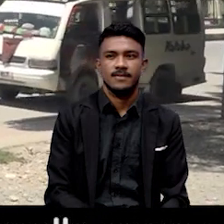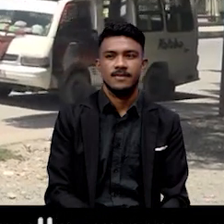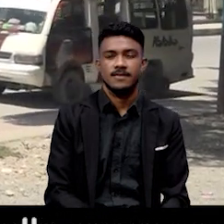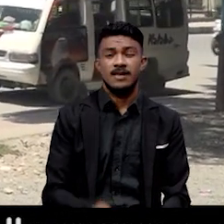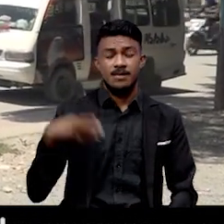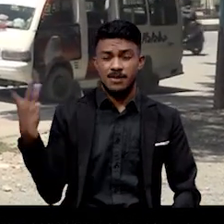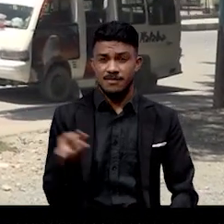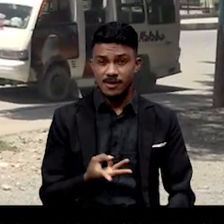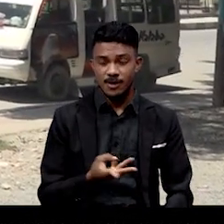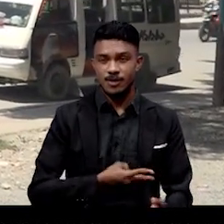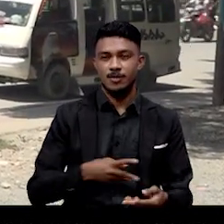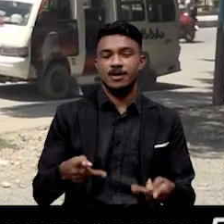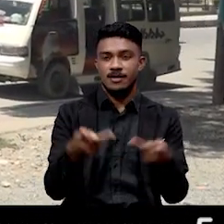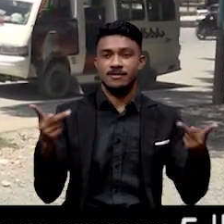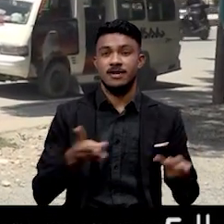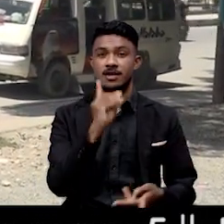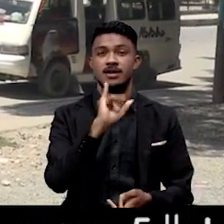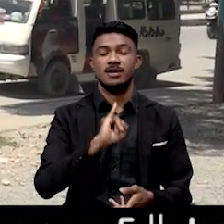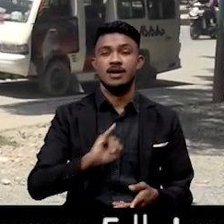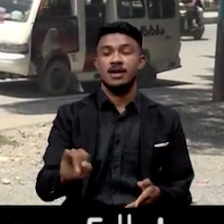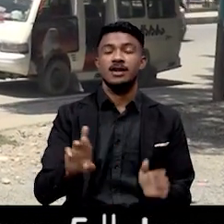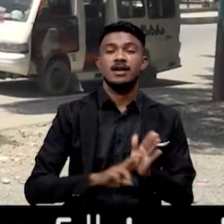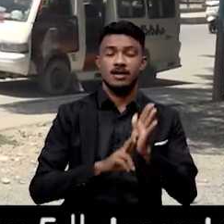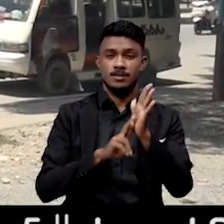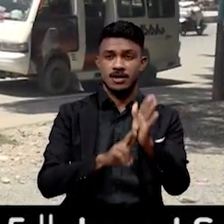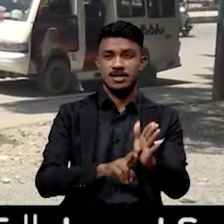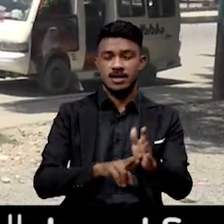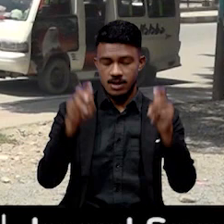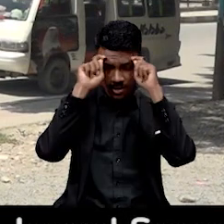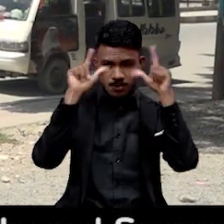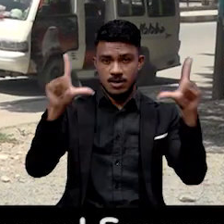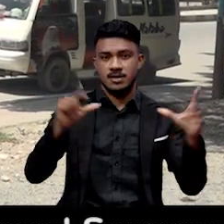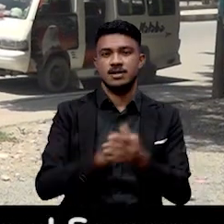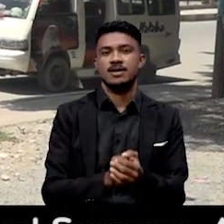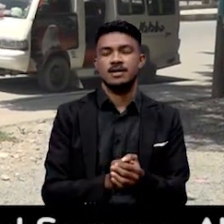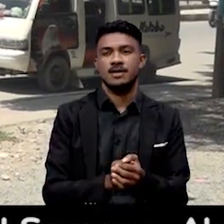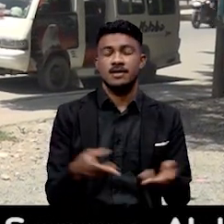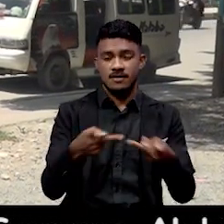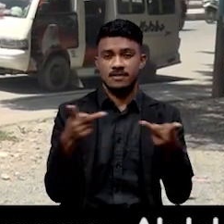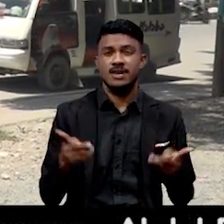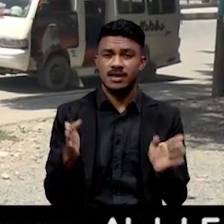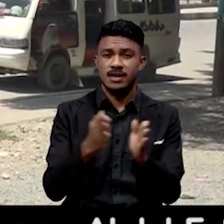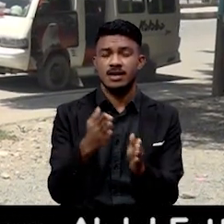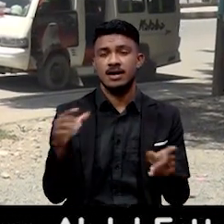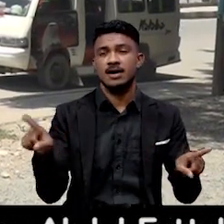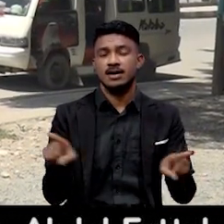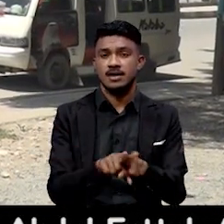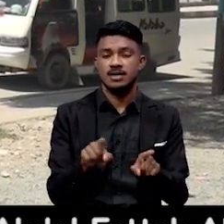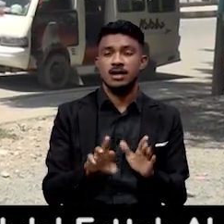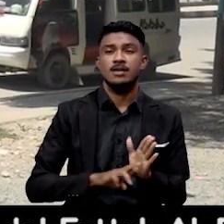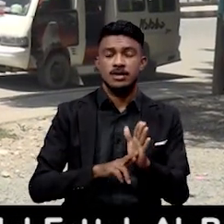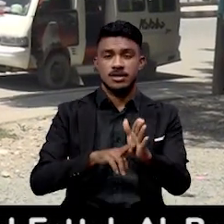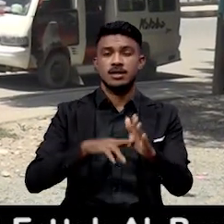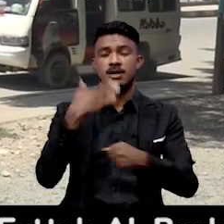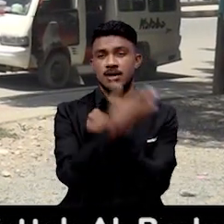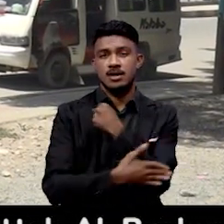Bem-vindo a cidade de Dili, capital da República Democrática Timor-Leste. Cidade que kita ne hahusai capital nação e